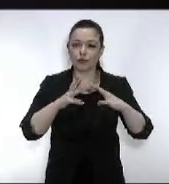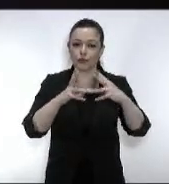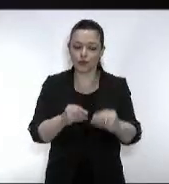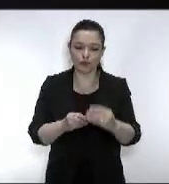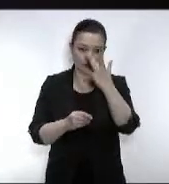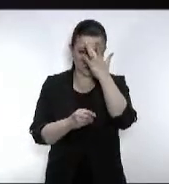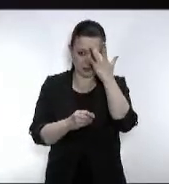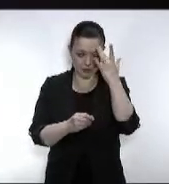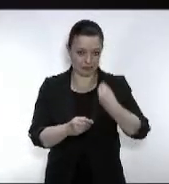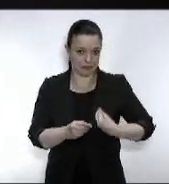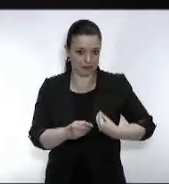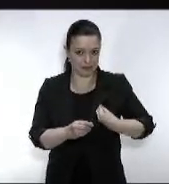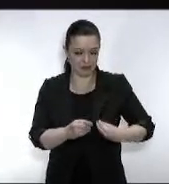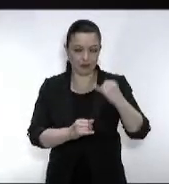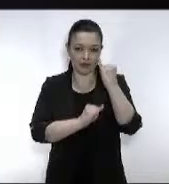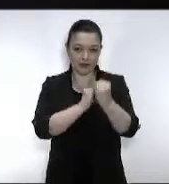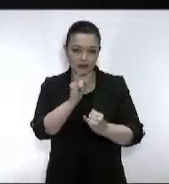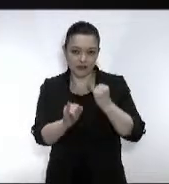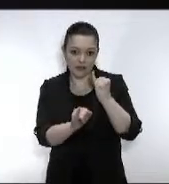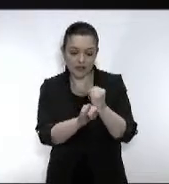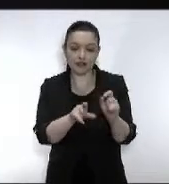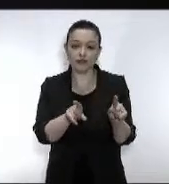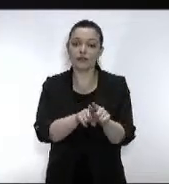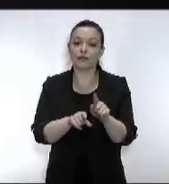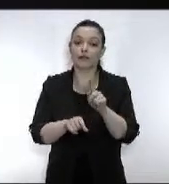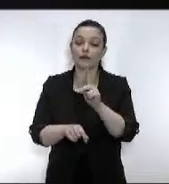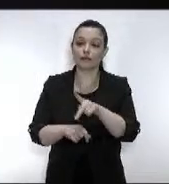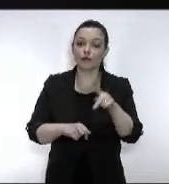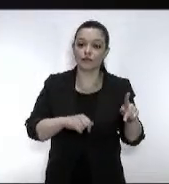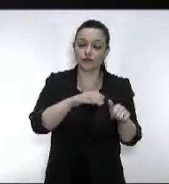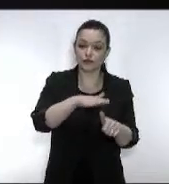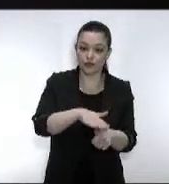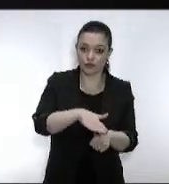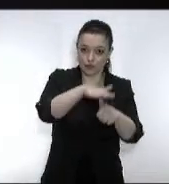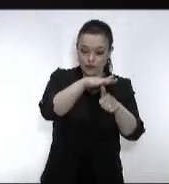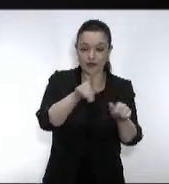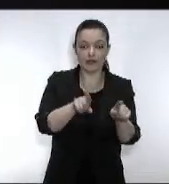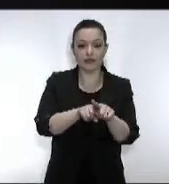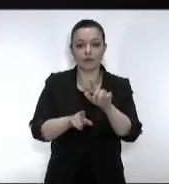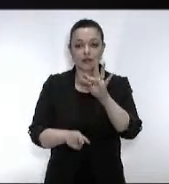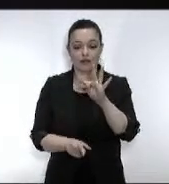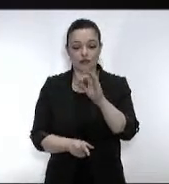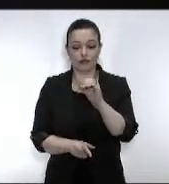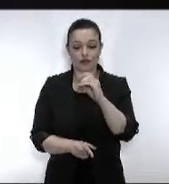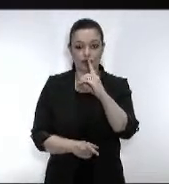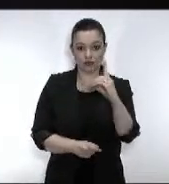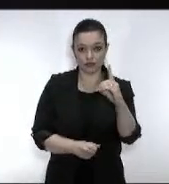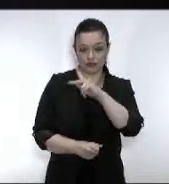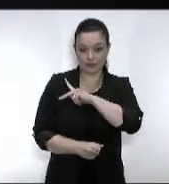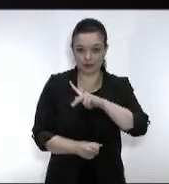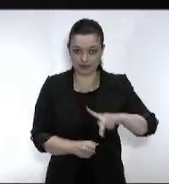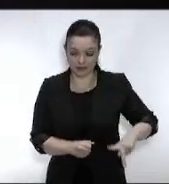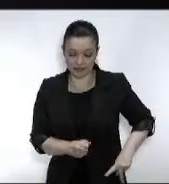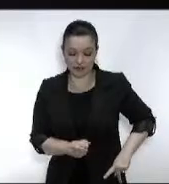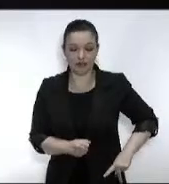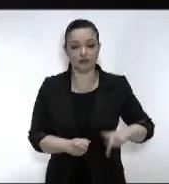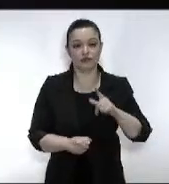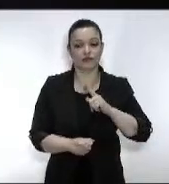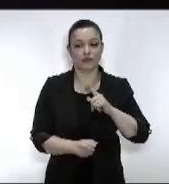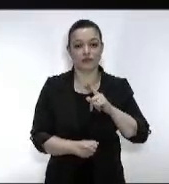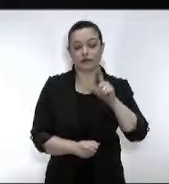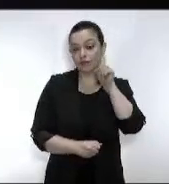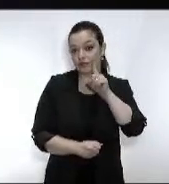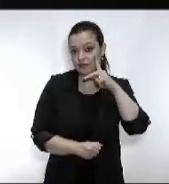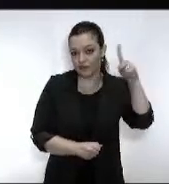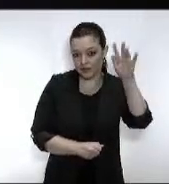the internet, Professor Vladimir Gransky, Provost of PUC-Paraná, Professor Diakon, President of Kent State University,